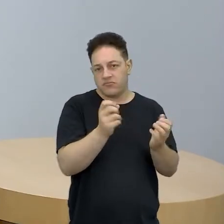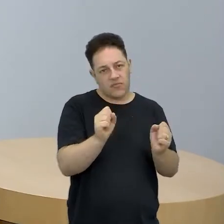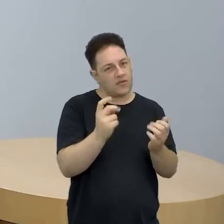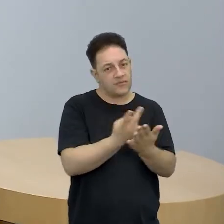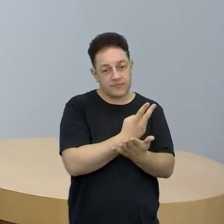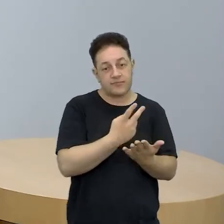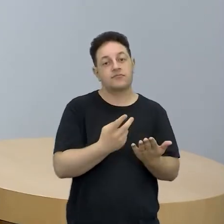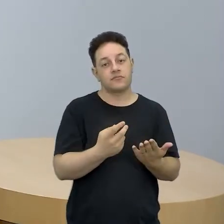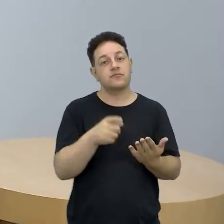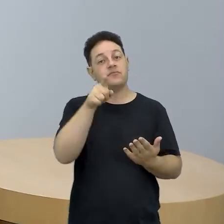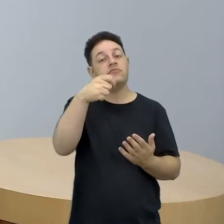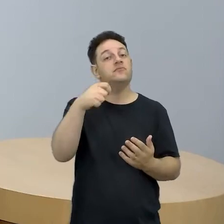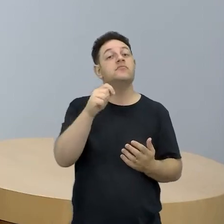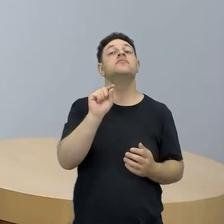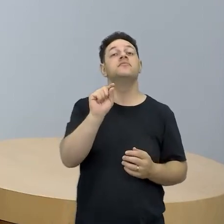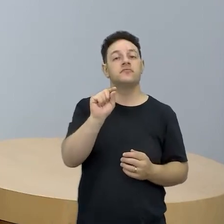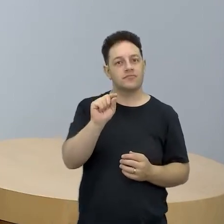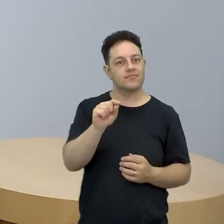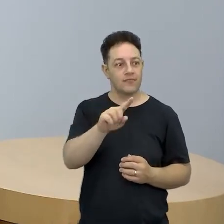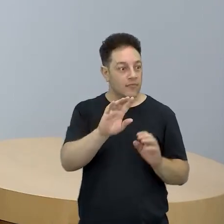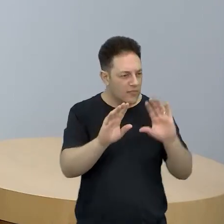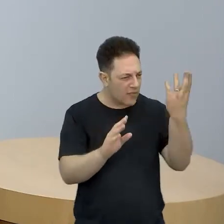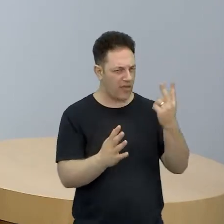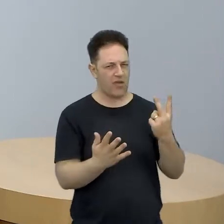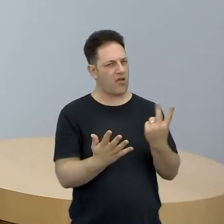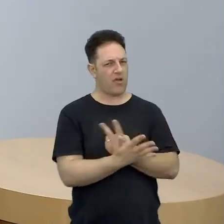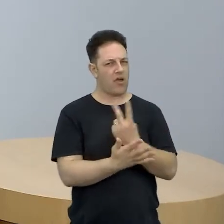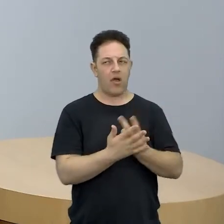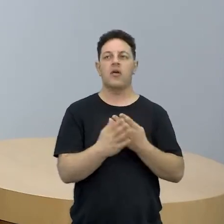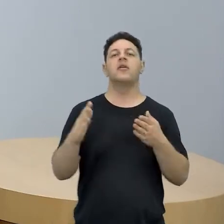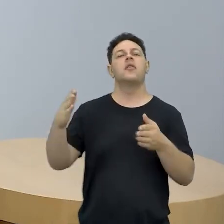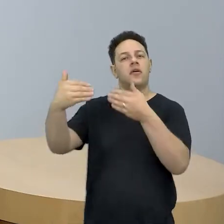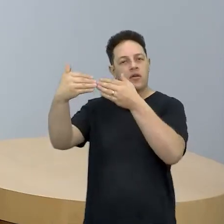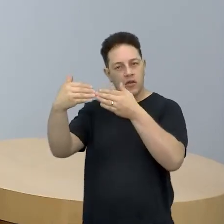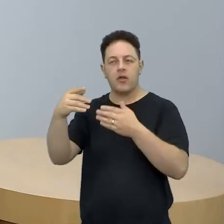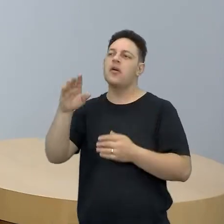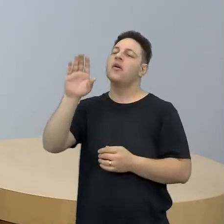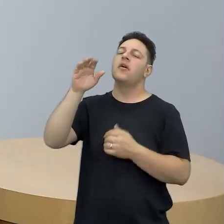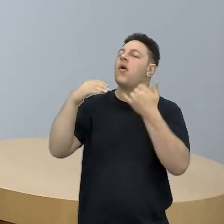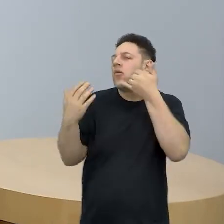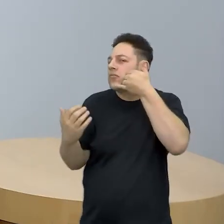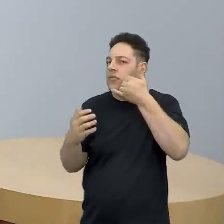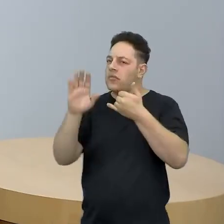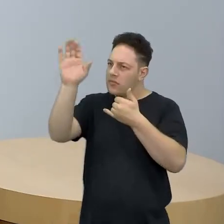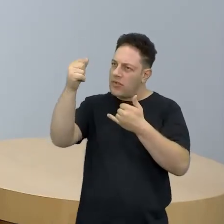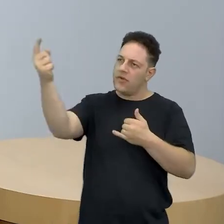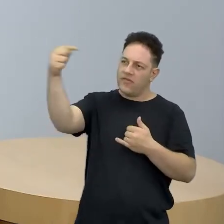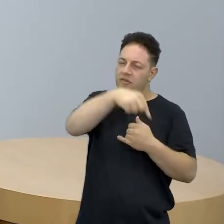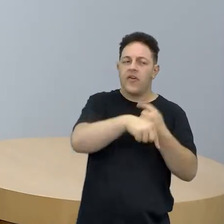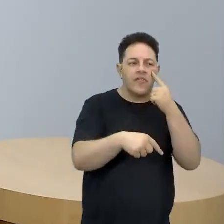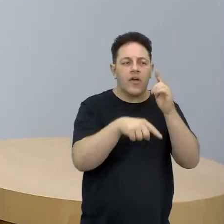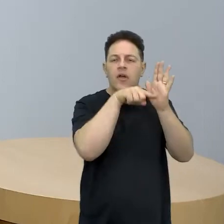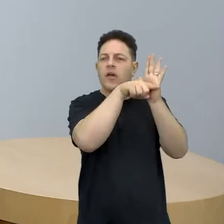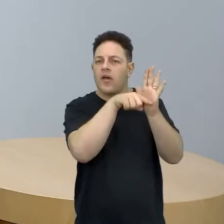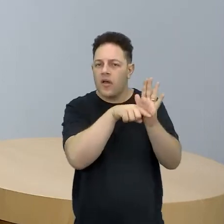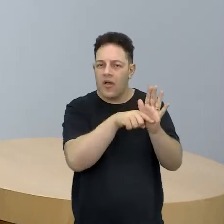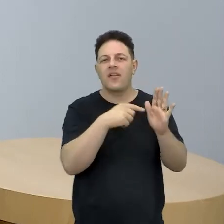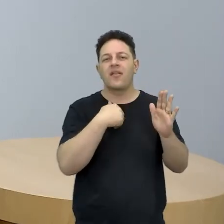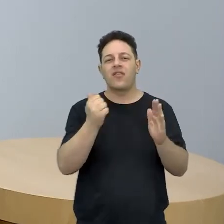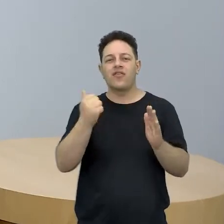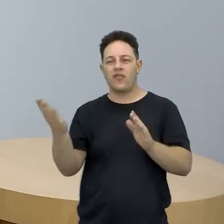Então, nessa situação, você tem que pedir para a concessionária ir até a sua casa averiguar o relógio que fica para o lado de fora,